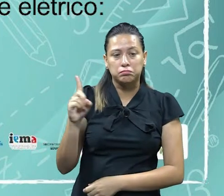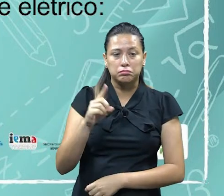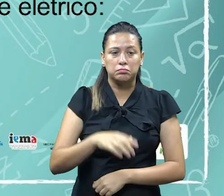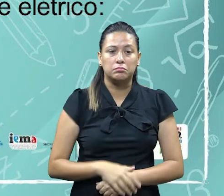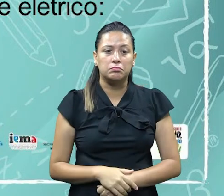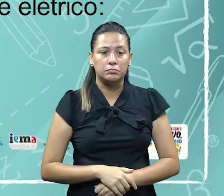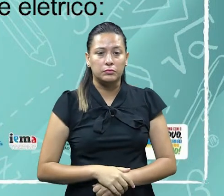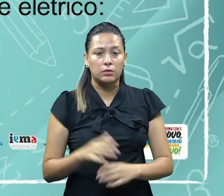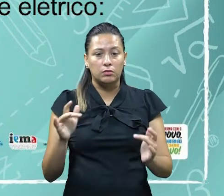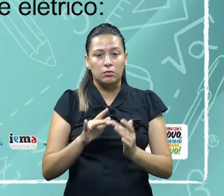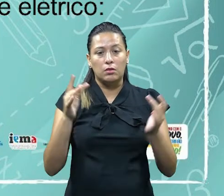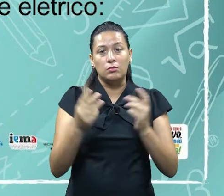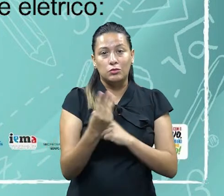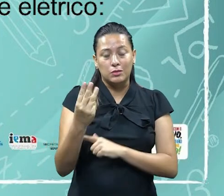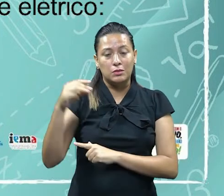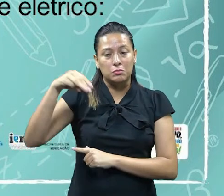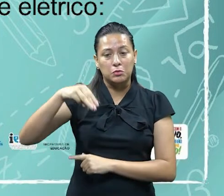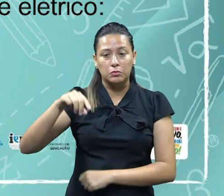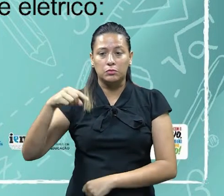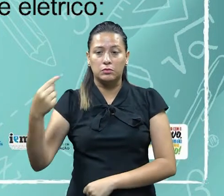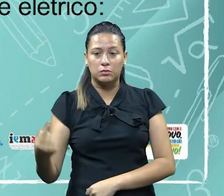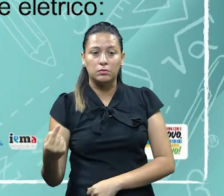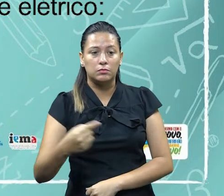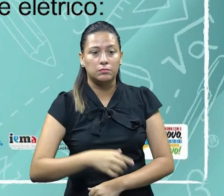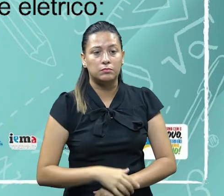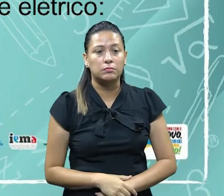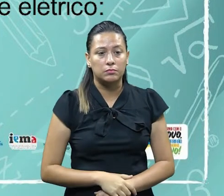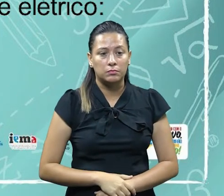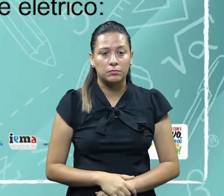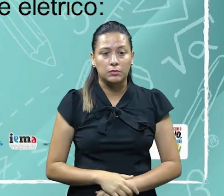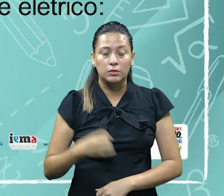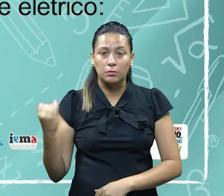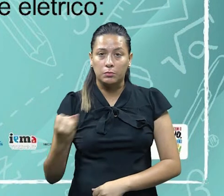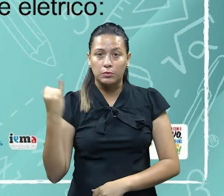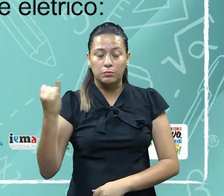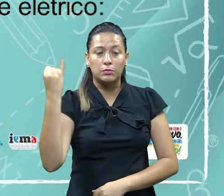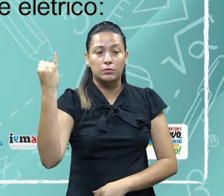primeiros minutos após o choque são decisivos para o socorro da vítima.